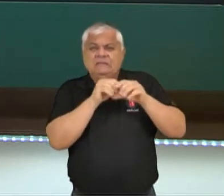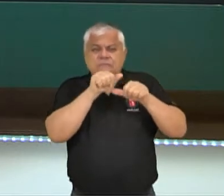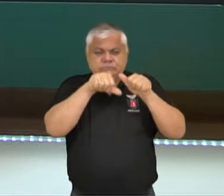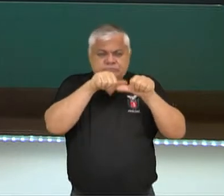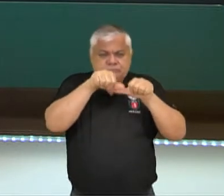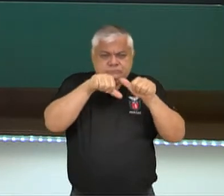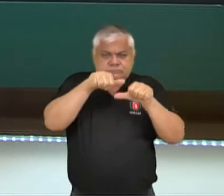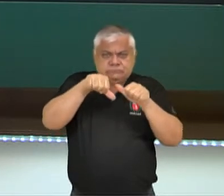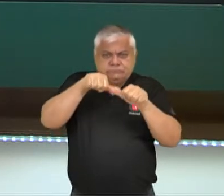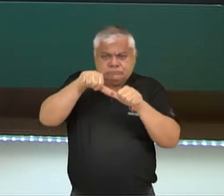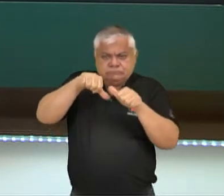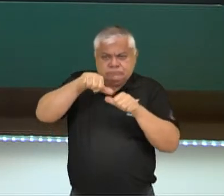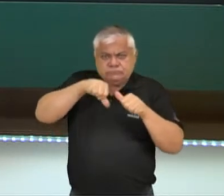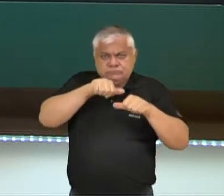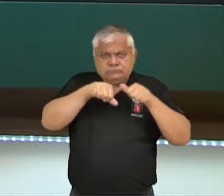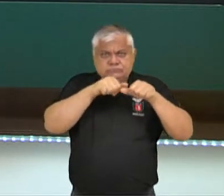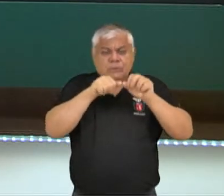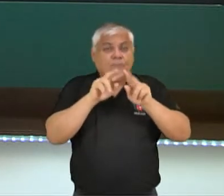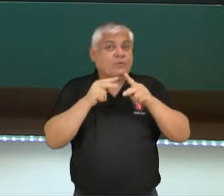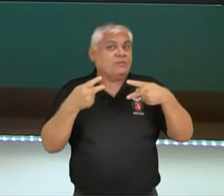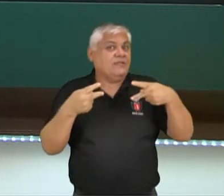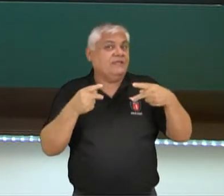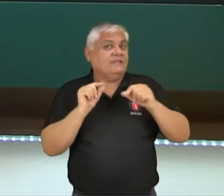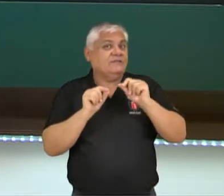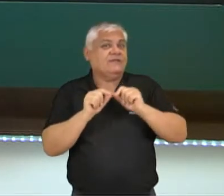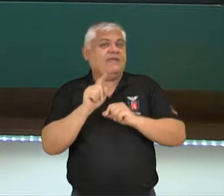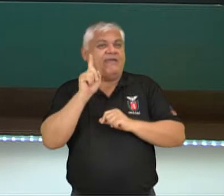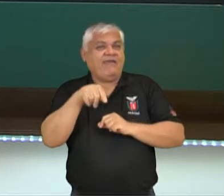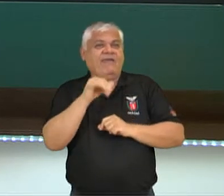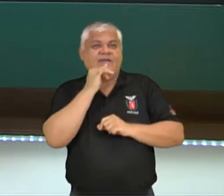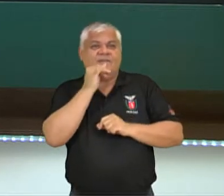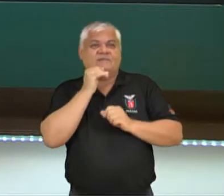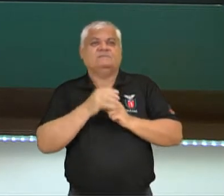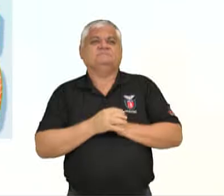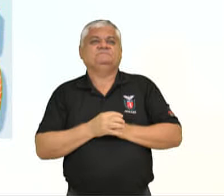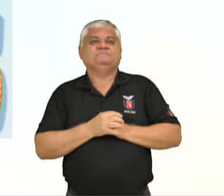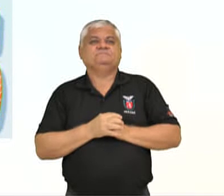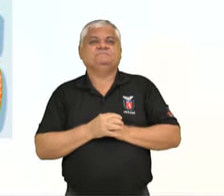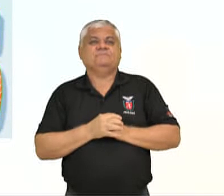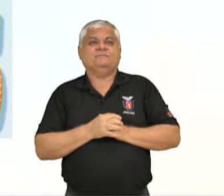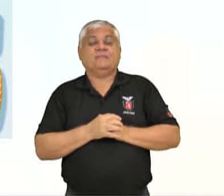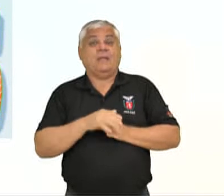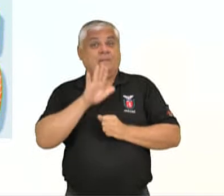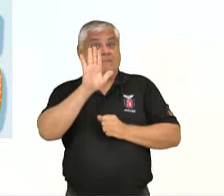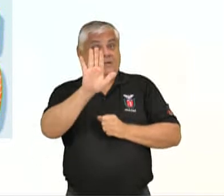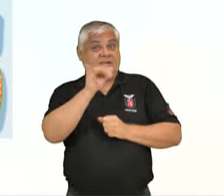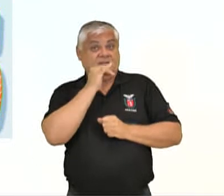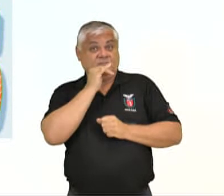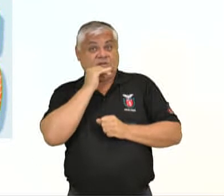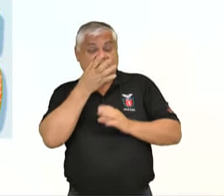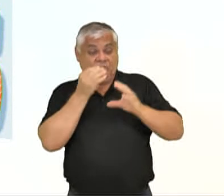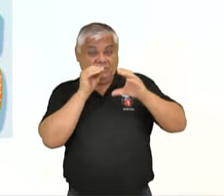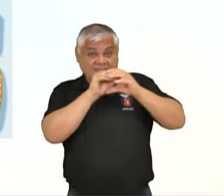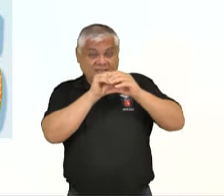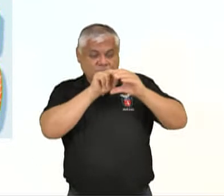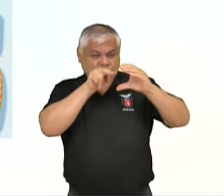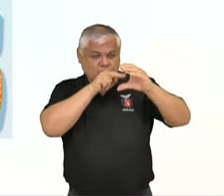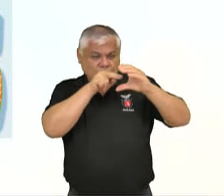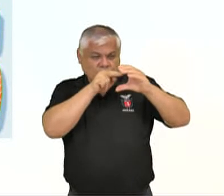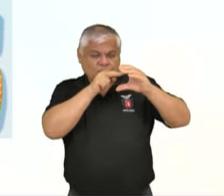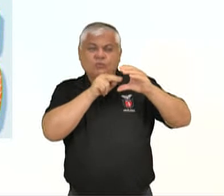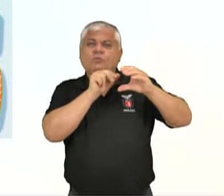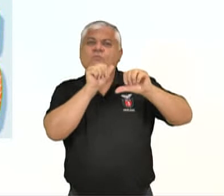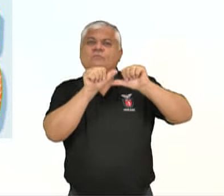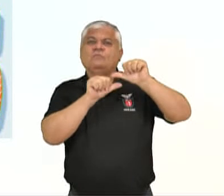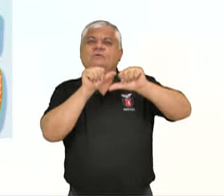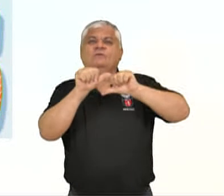RNA e sintetizando proteína, é a fase, então, de intérfase. Mas o comportamento nuclear muda quando